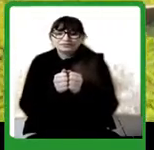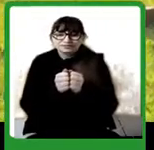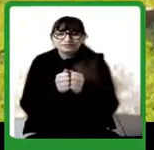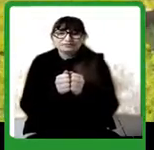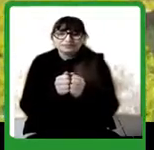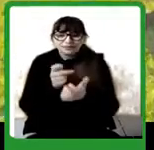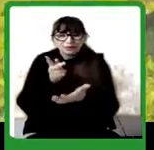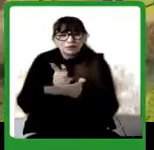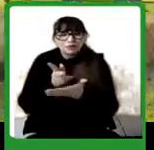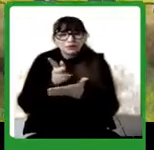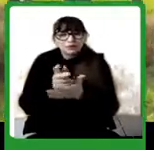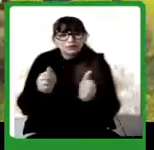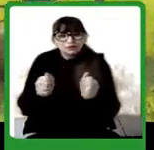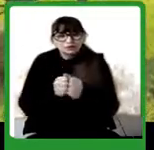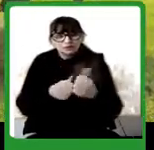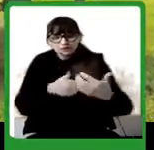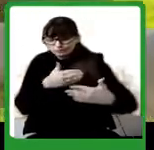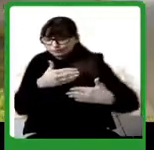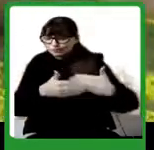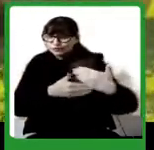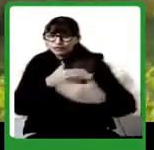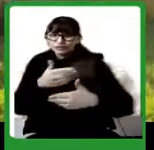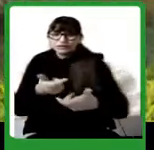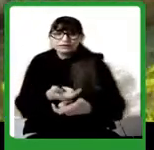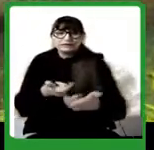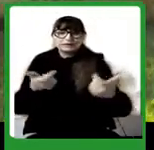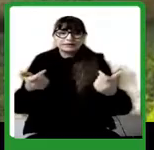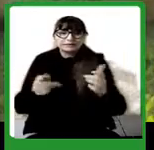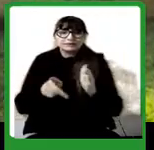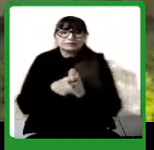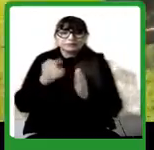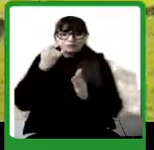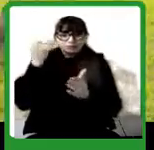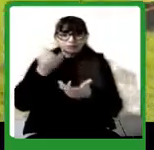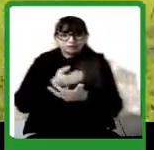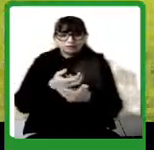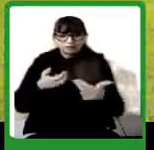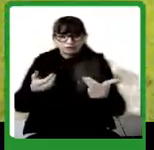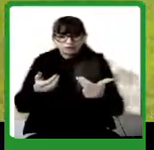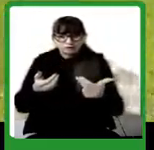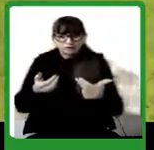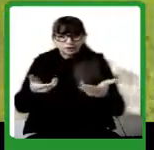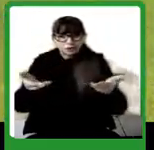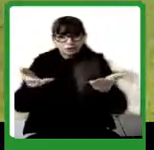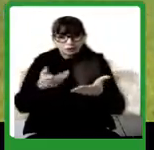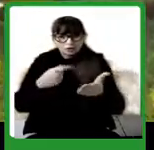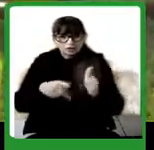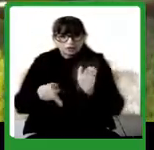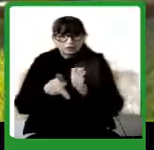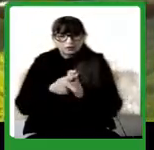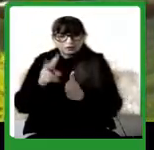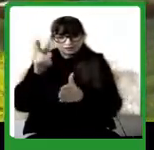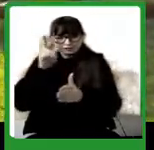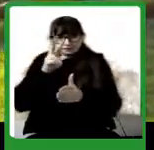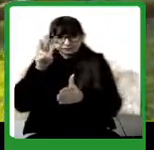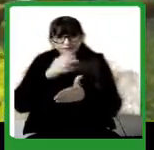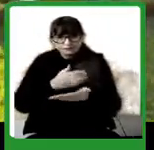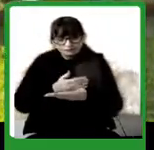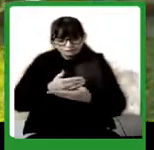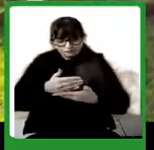Continuar a evoluir, crescer e inovar, deixando nossa essência sempre